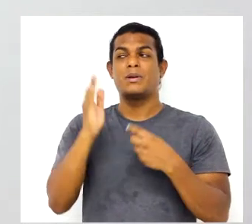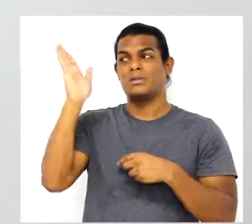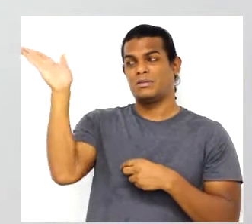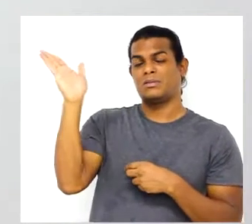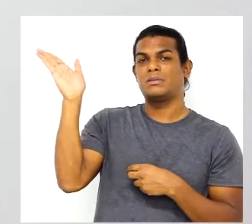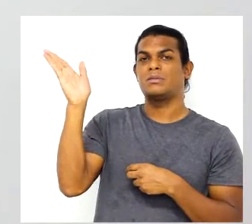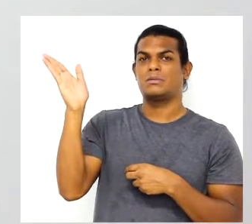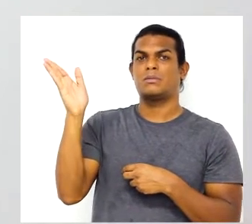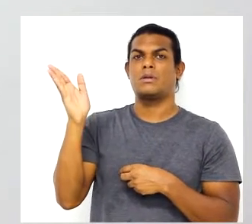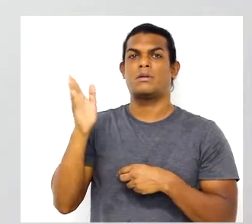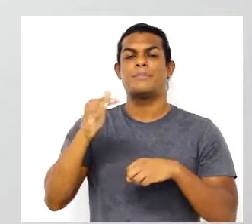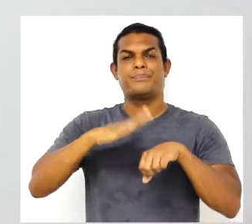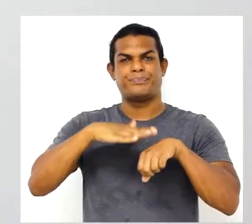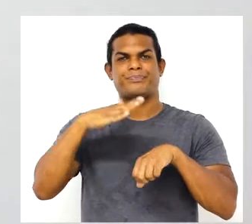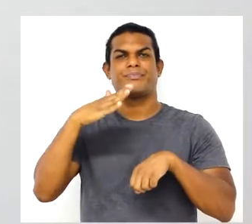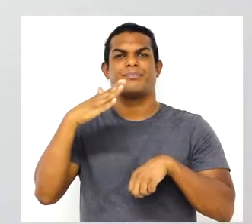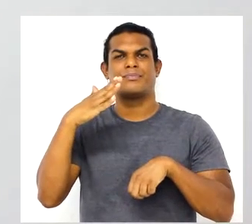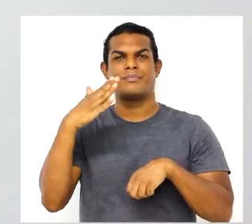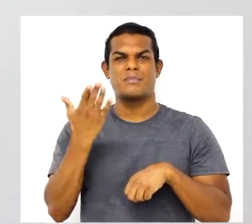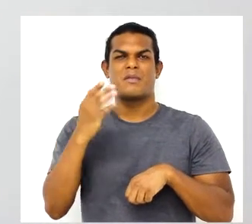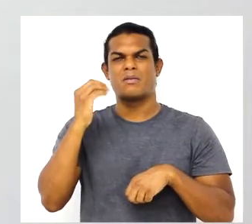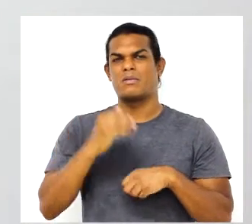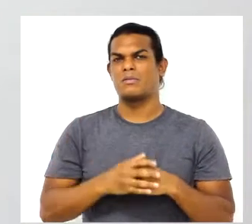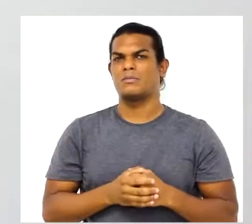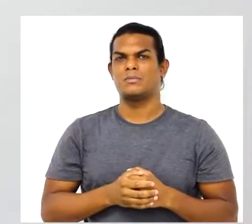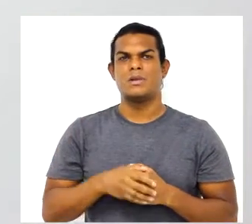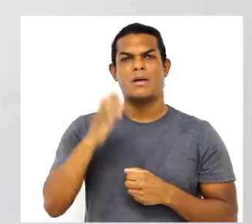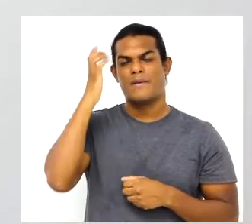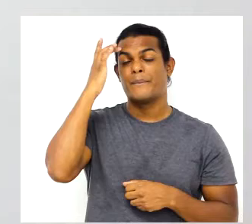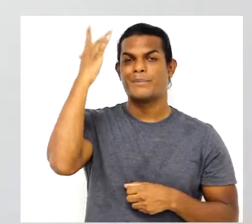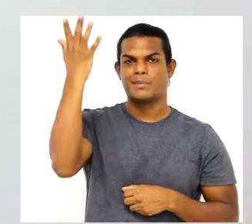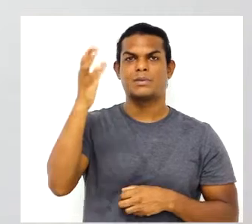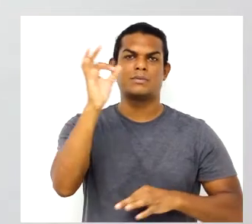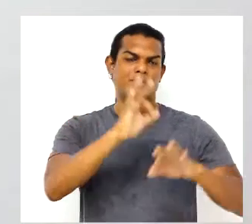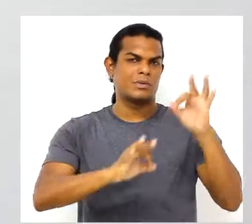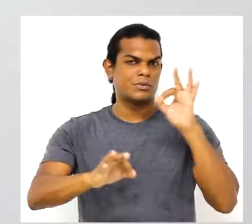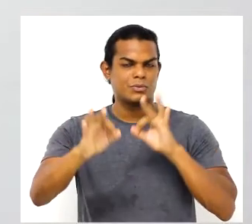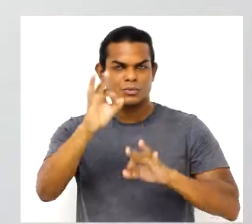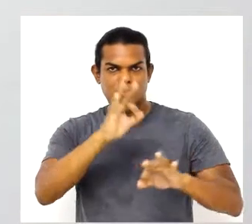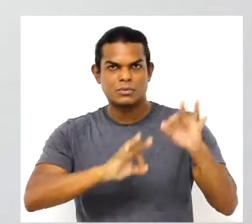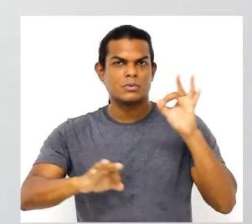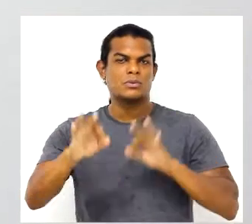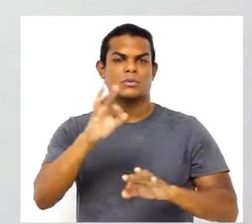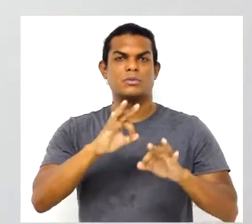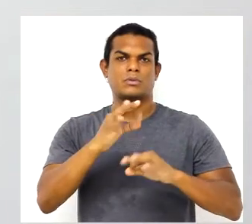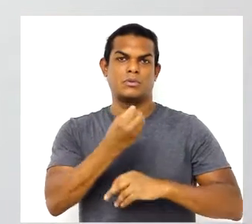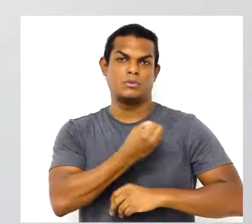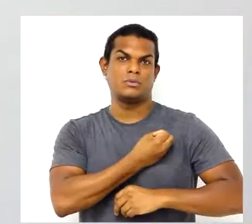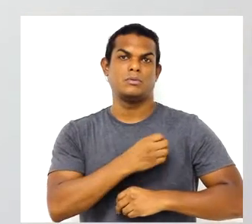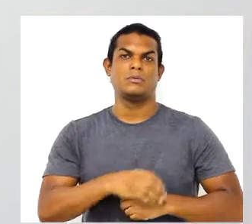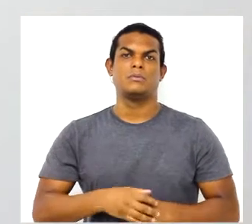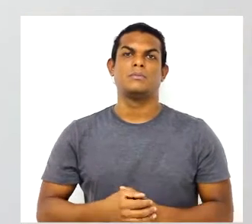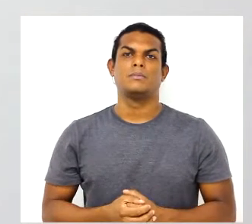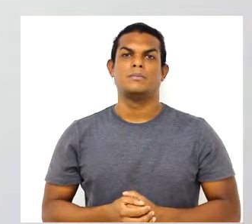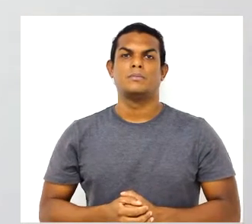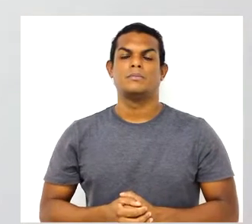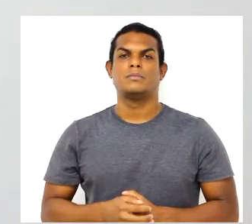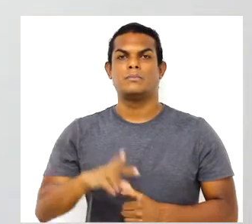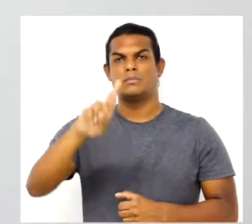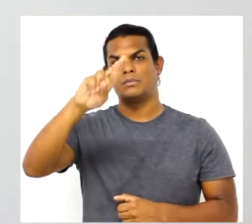é muito melhor, é muito mais tranquilo observar quando os valores estão ordenados, os valores estão em